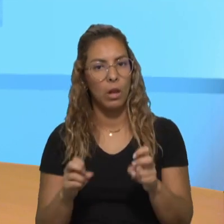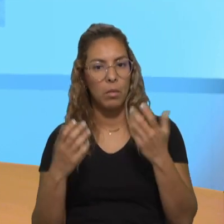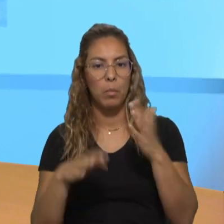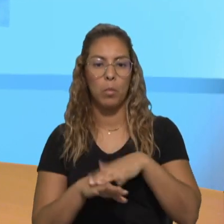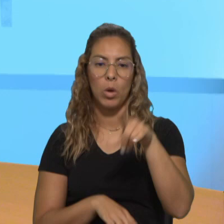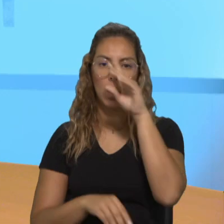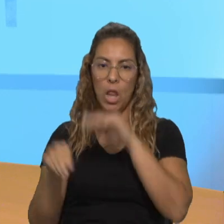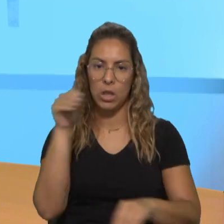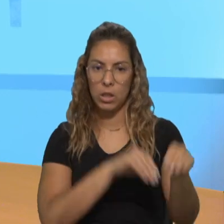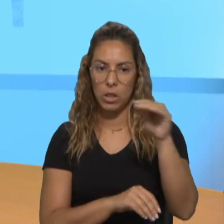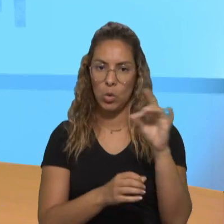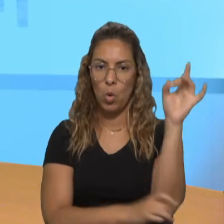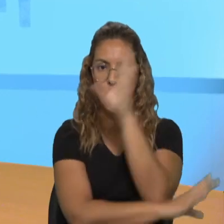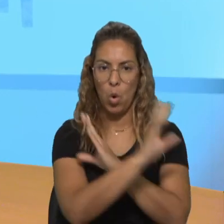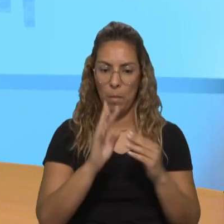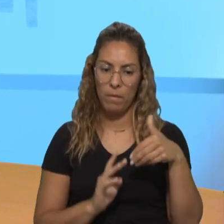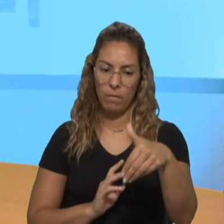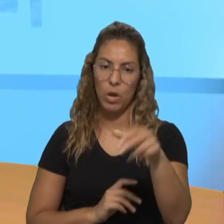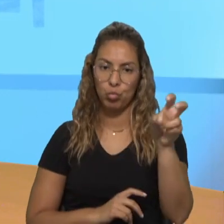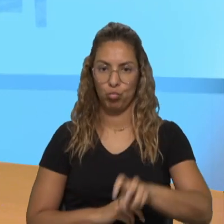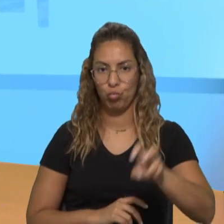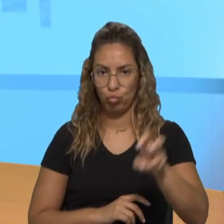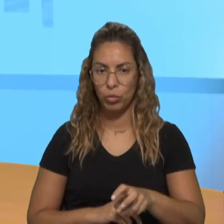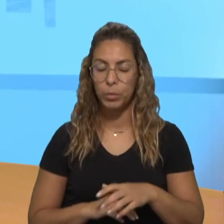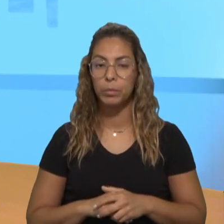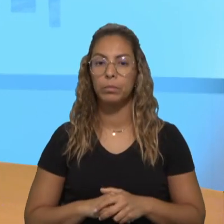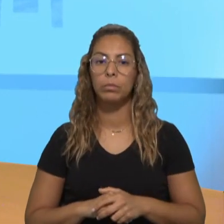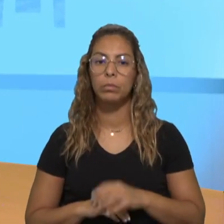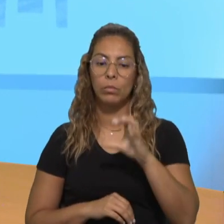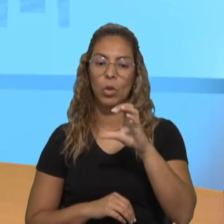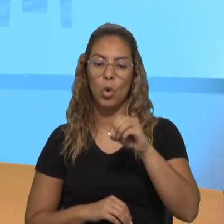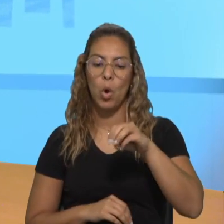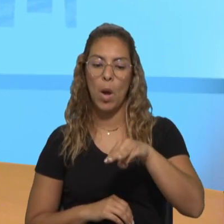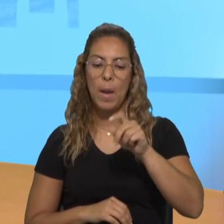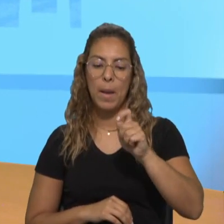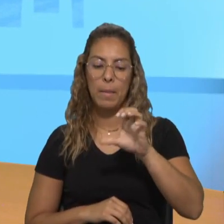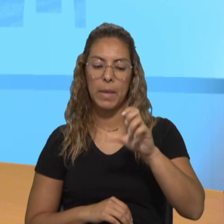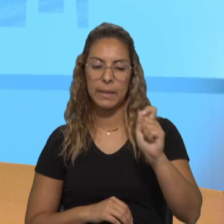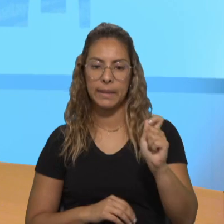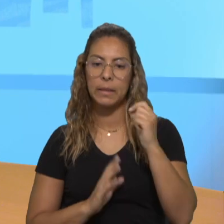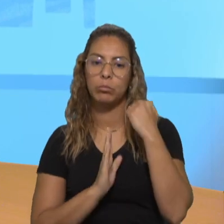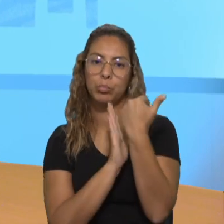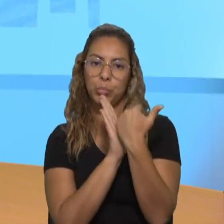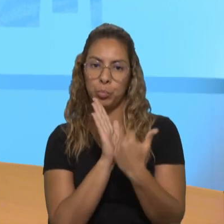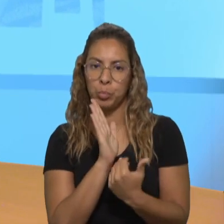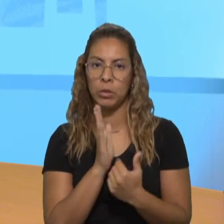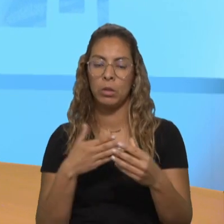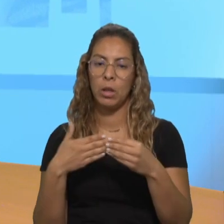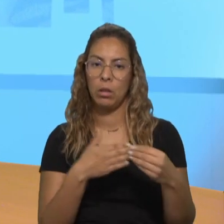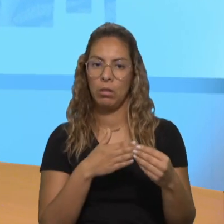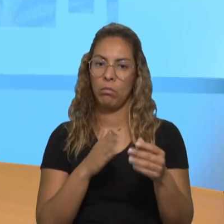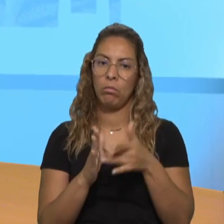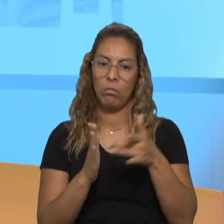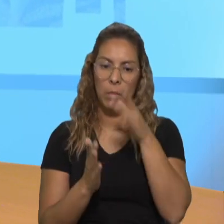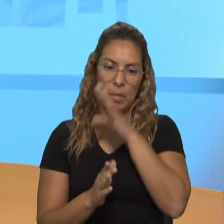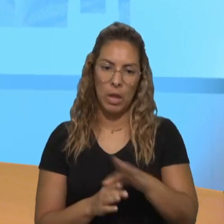das eleições europeias, que vão acontecer agora no mês de junho, a Comece editou recentemente um guia prático católico para os jovens europeus,